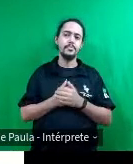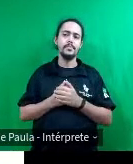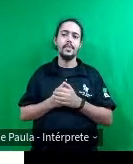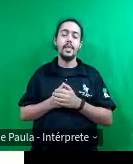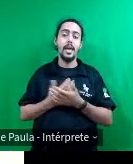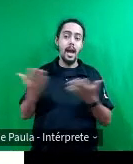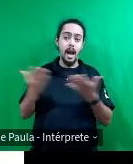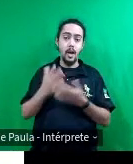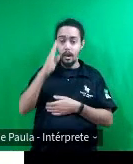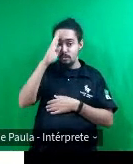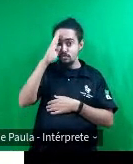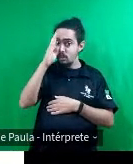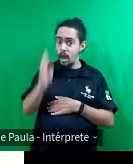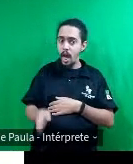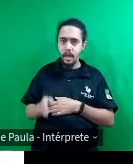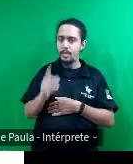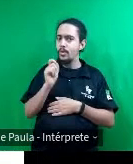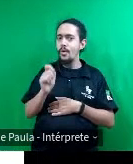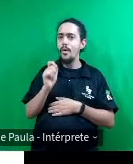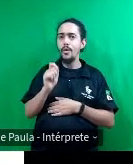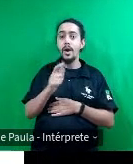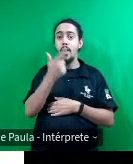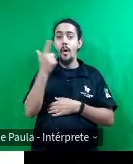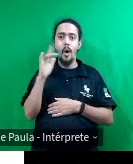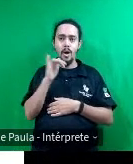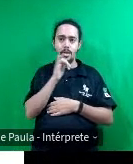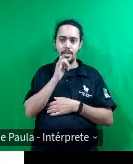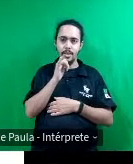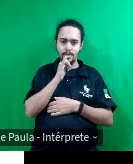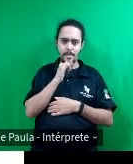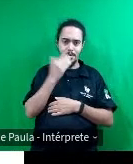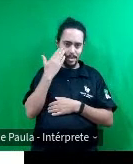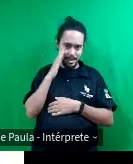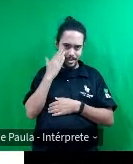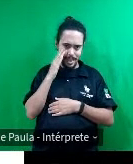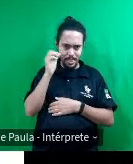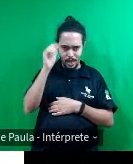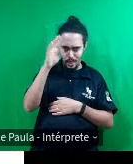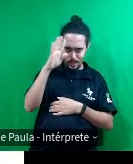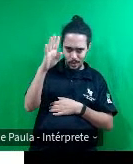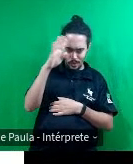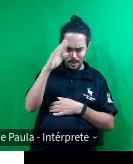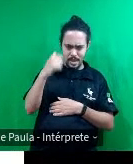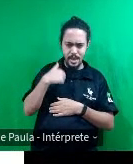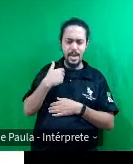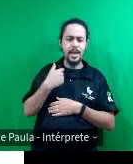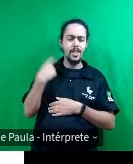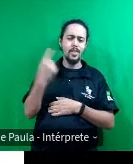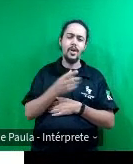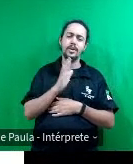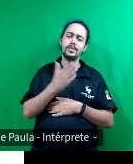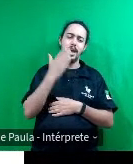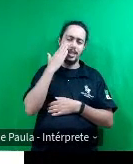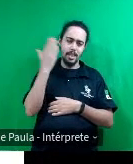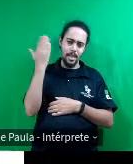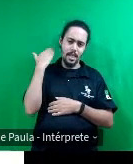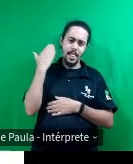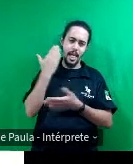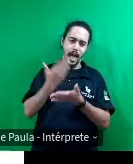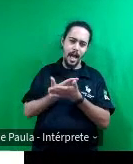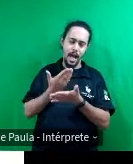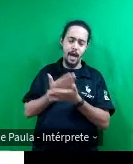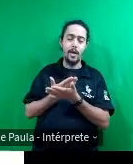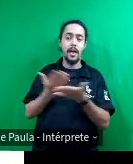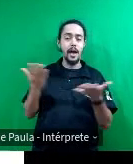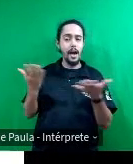direto já para um exemplo, já que essa teoria foi toda mastigada, lá atrás na outra aula sobre o conteúdo de